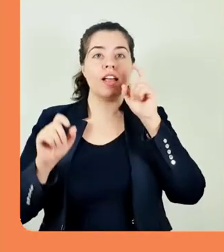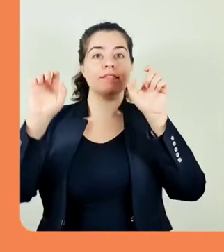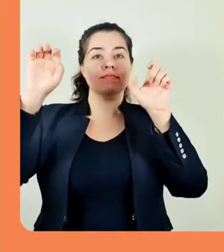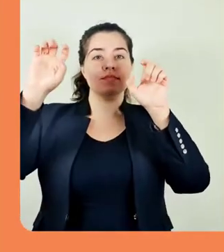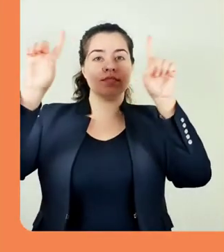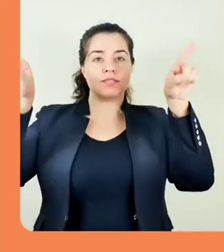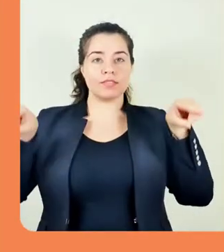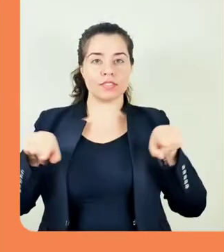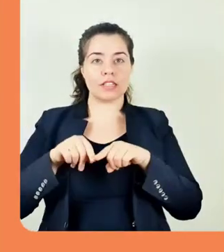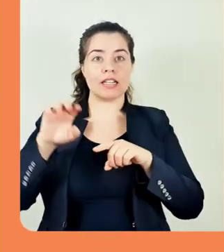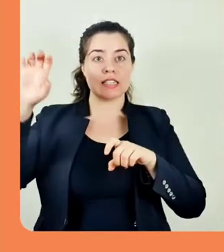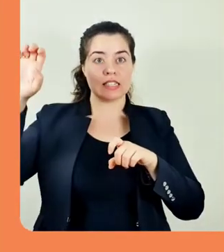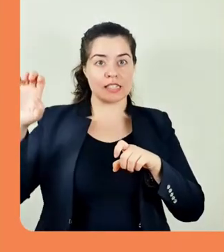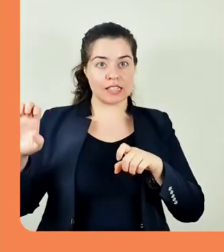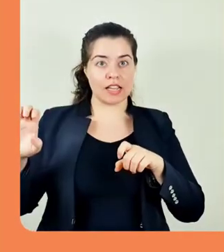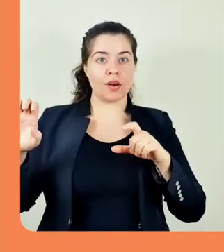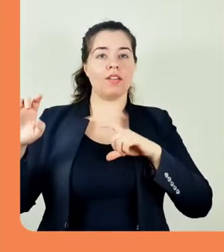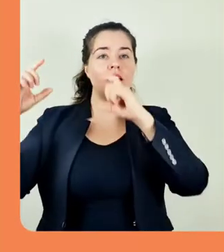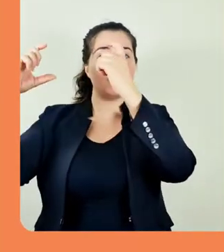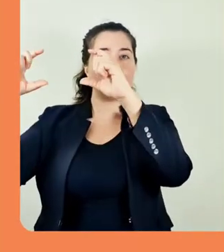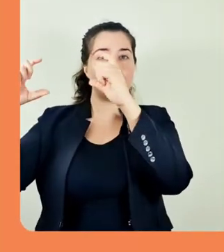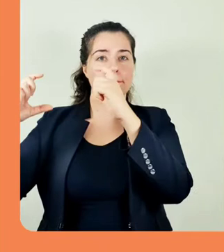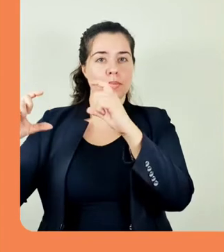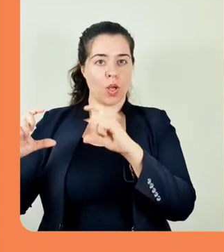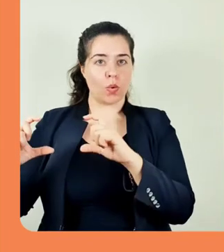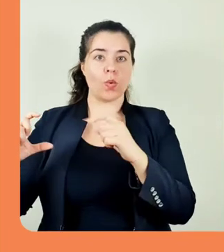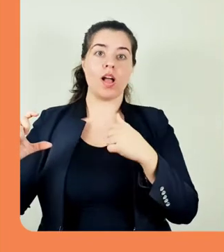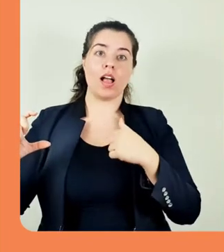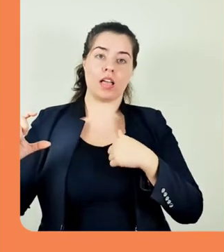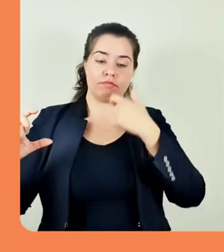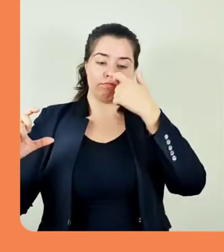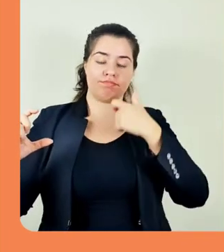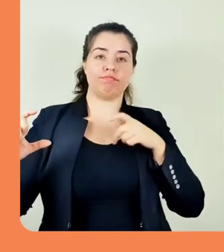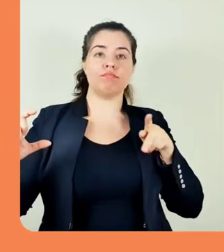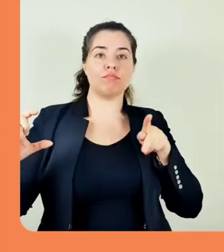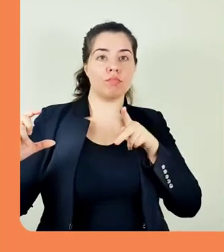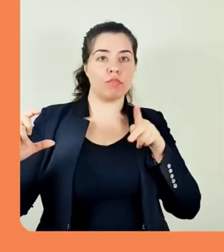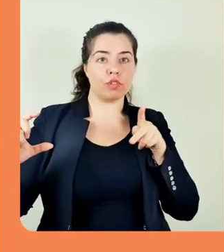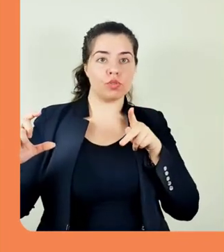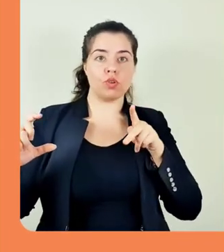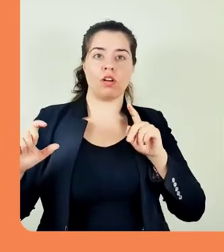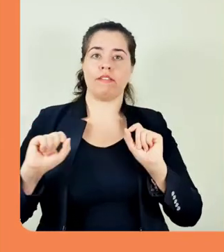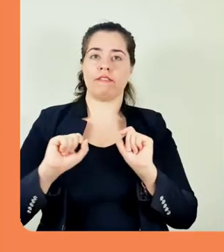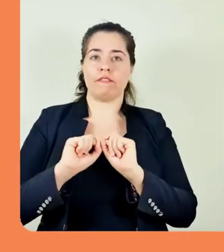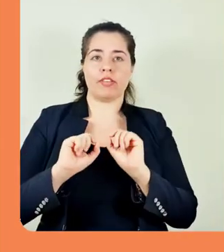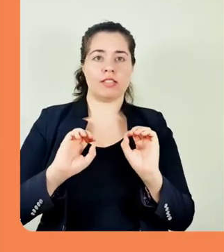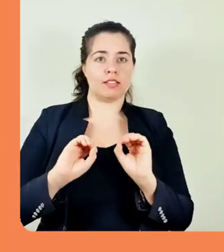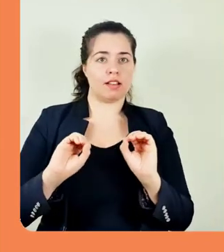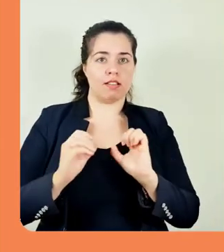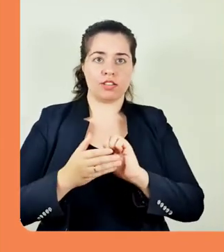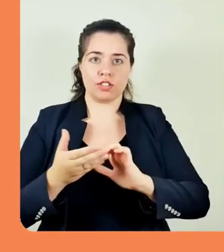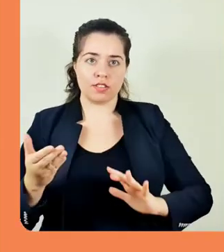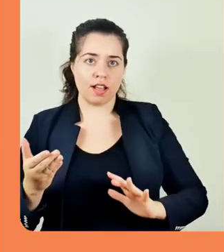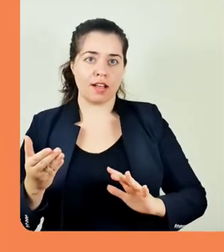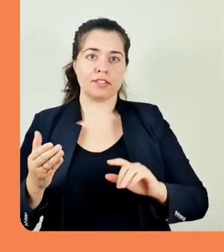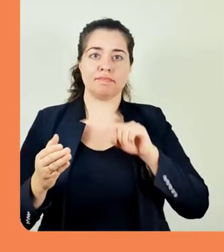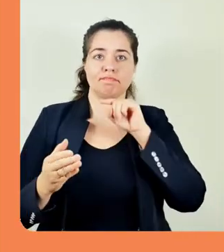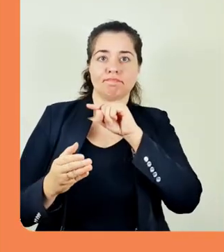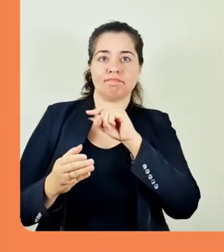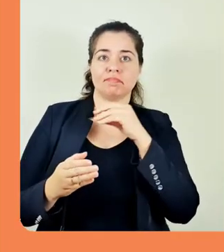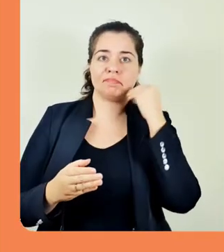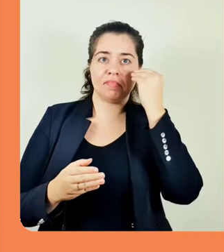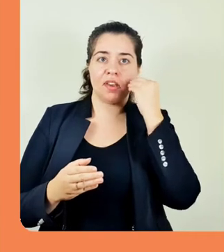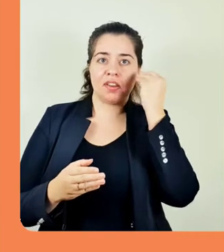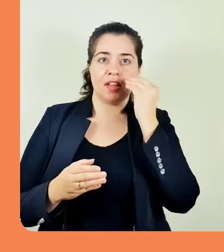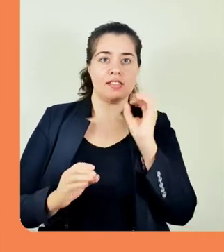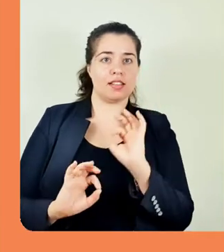utilização do Level Up pelos seus alunos ativado esquerdo nós temos o bloco